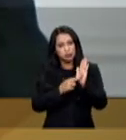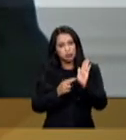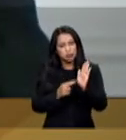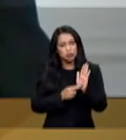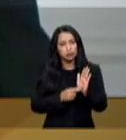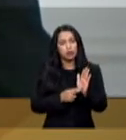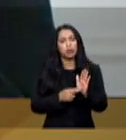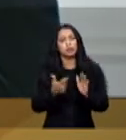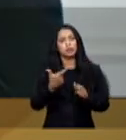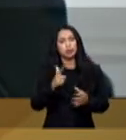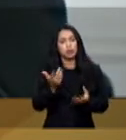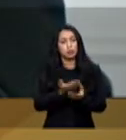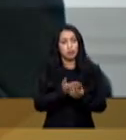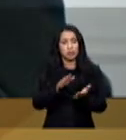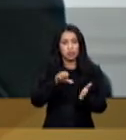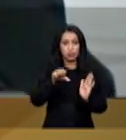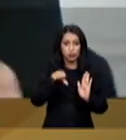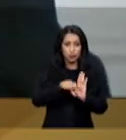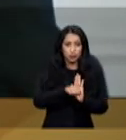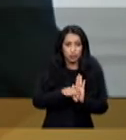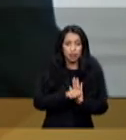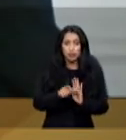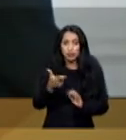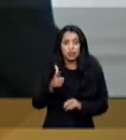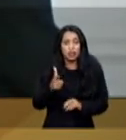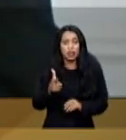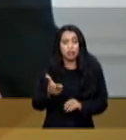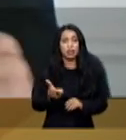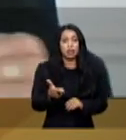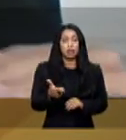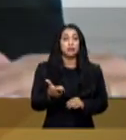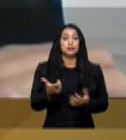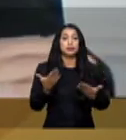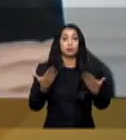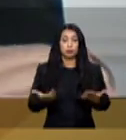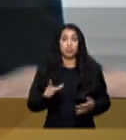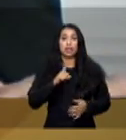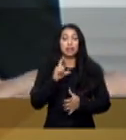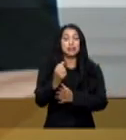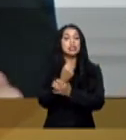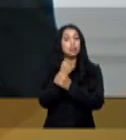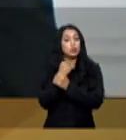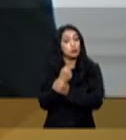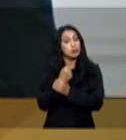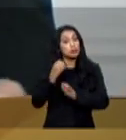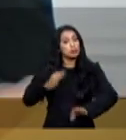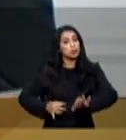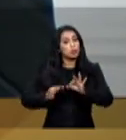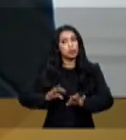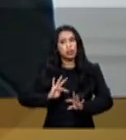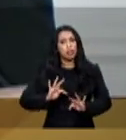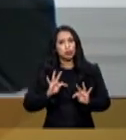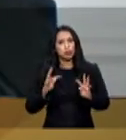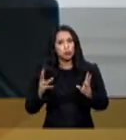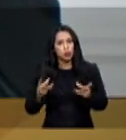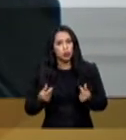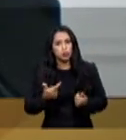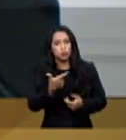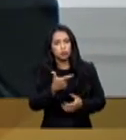algum, teria saído do ordenamento jurídico, garantindo segurança jurídica a todos os